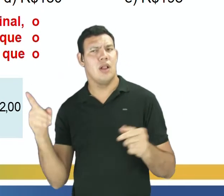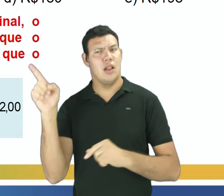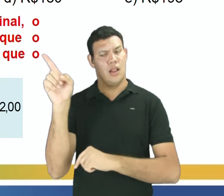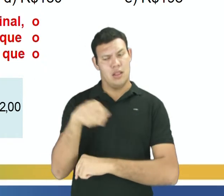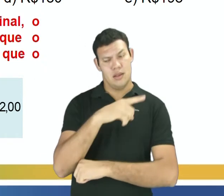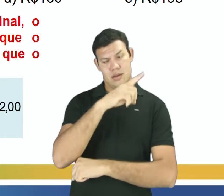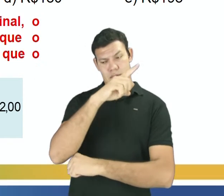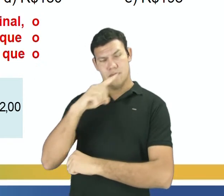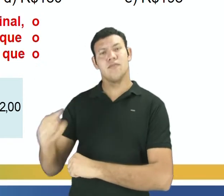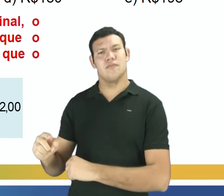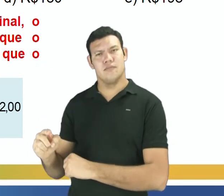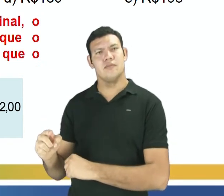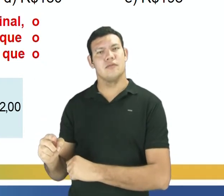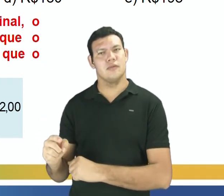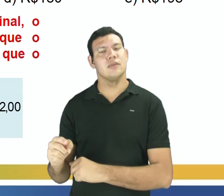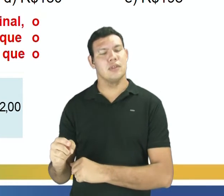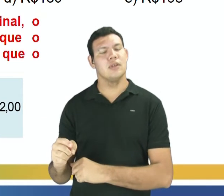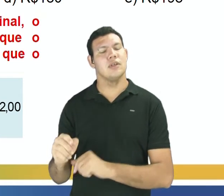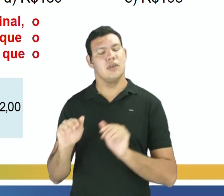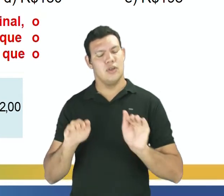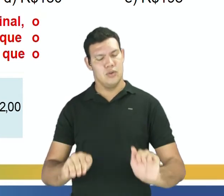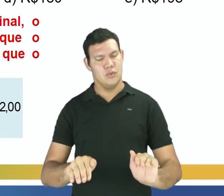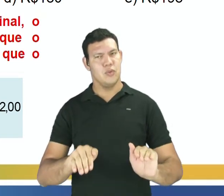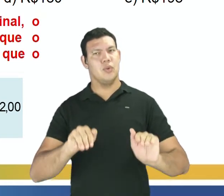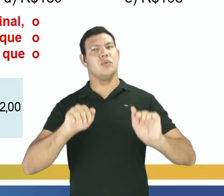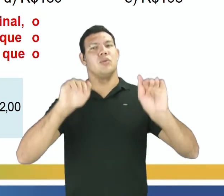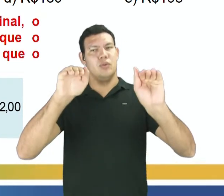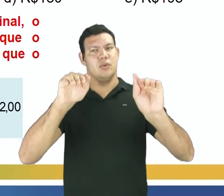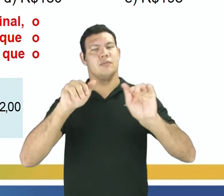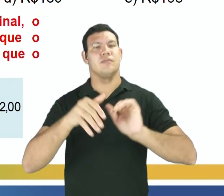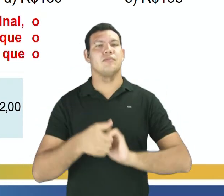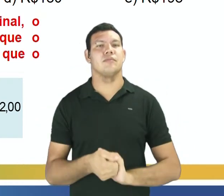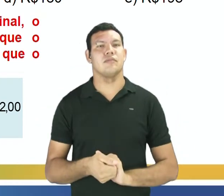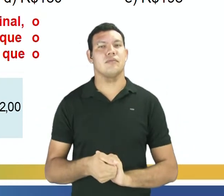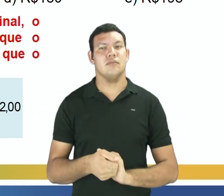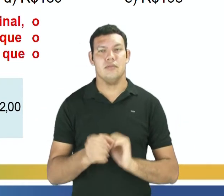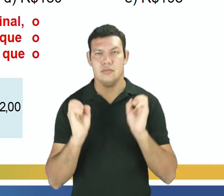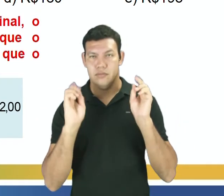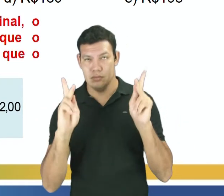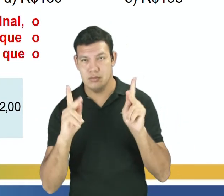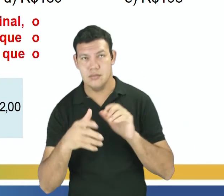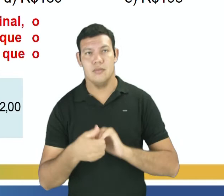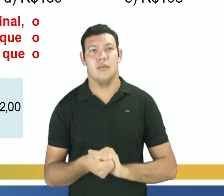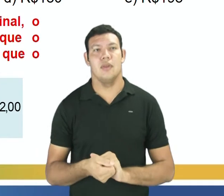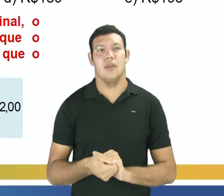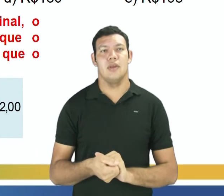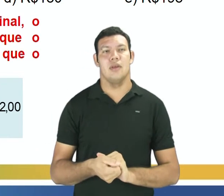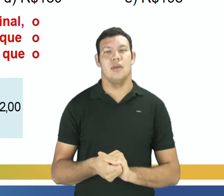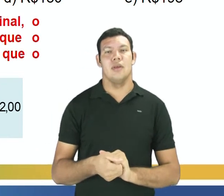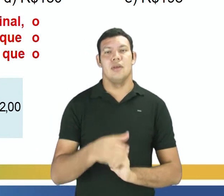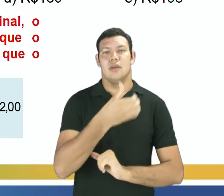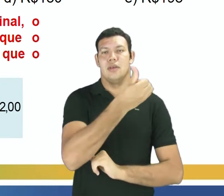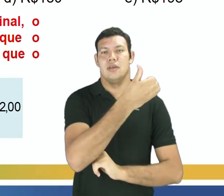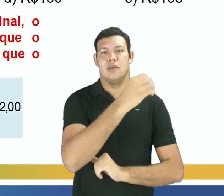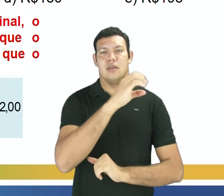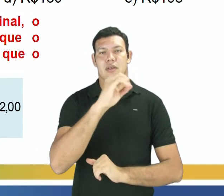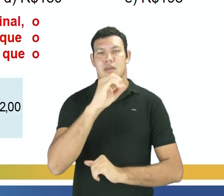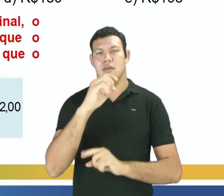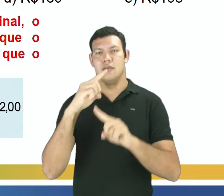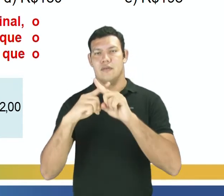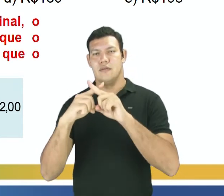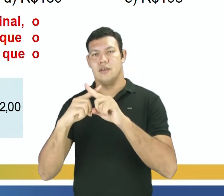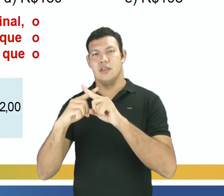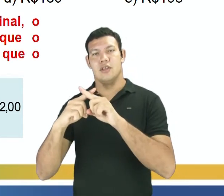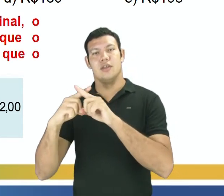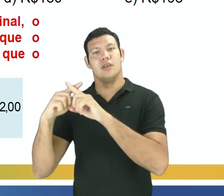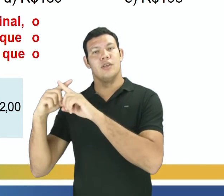tendo em vista que as grandezas são diretamente proporcionais, ok? Então, 600 vezes x, 600x,